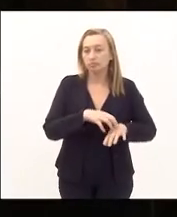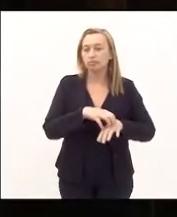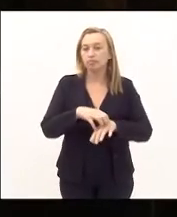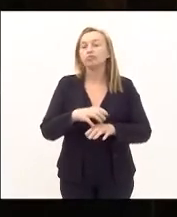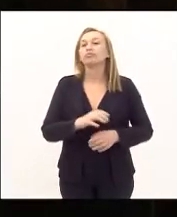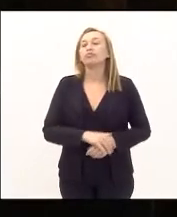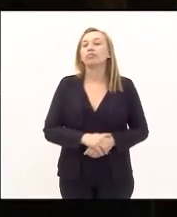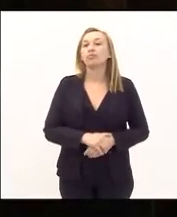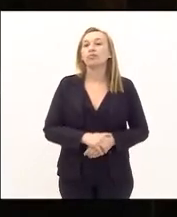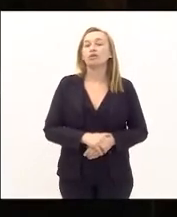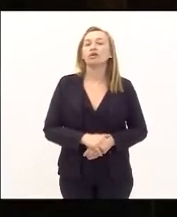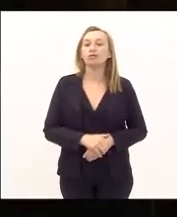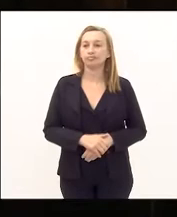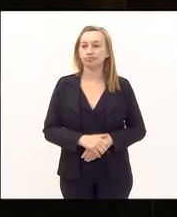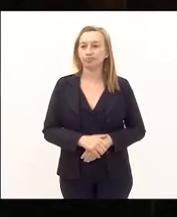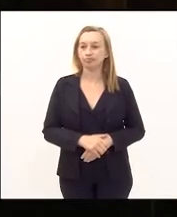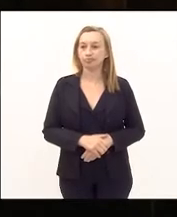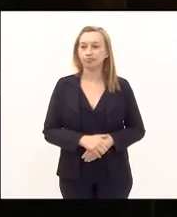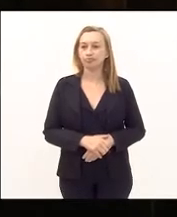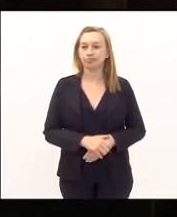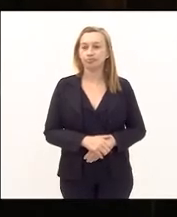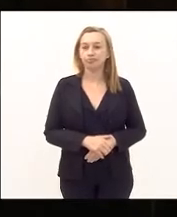Dessa forma, deputados,